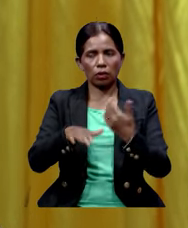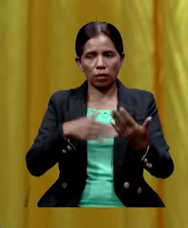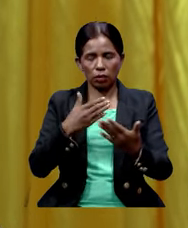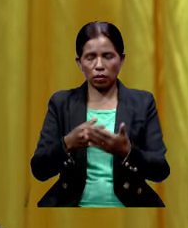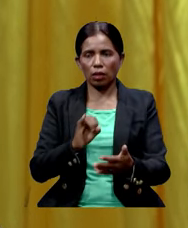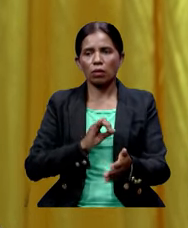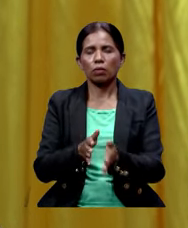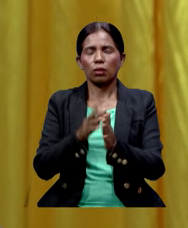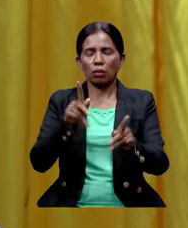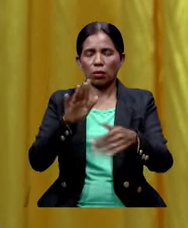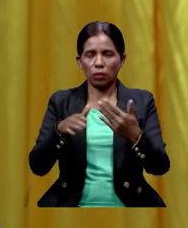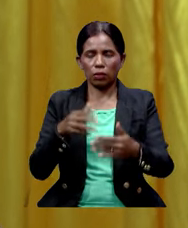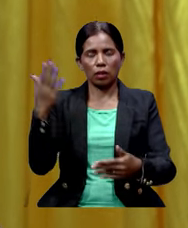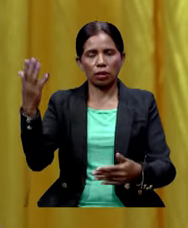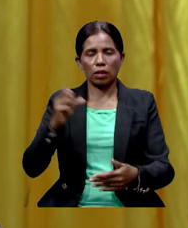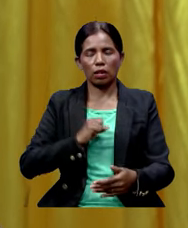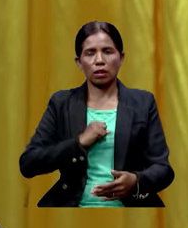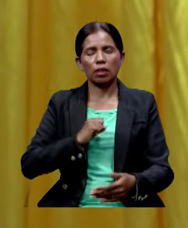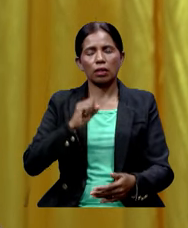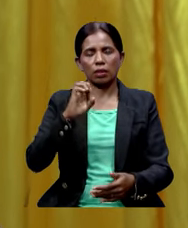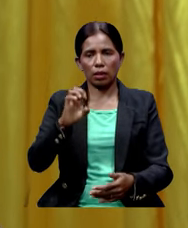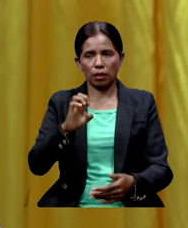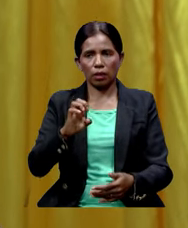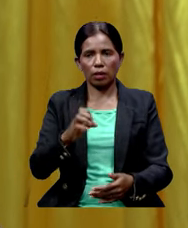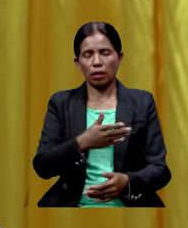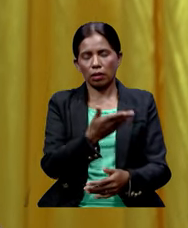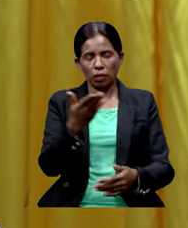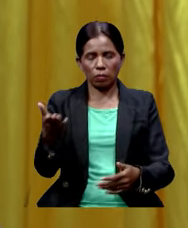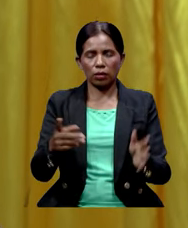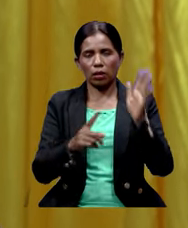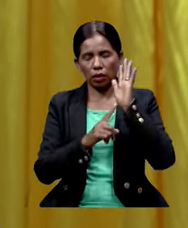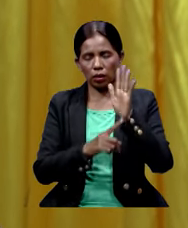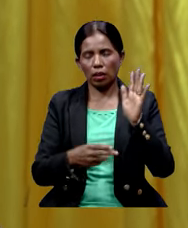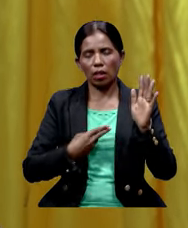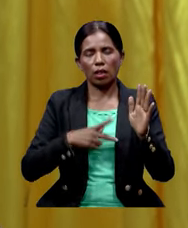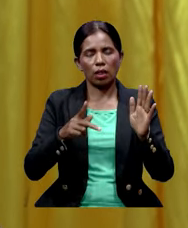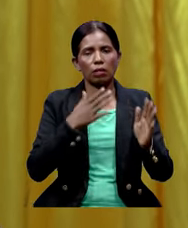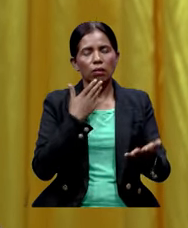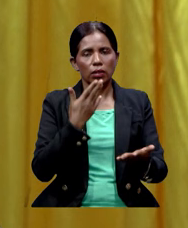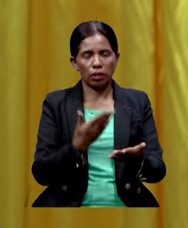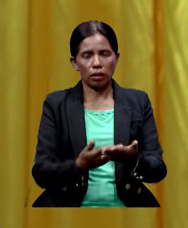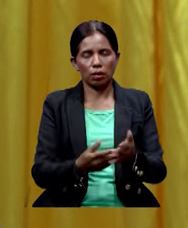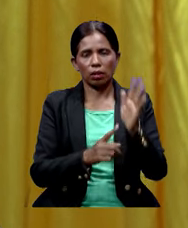Assame. Se sirva la comportadia que da você bem informado. Também já nomeação de Han.